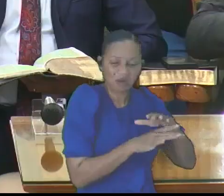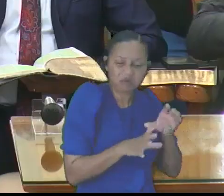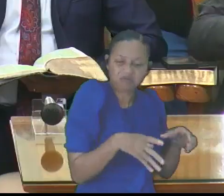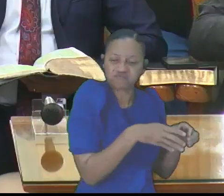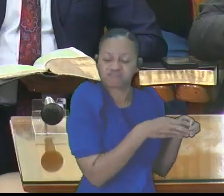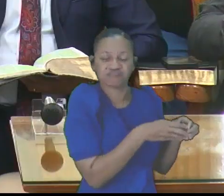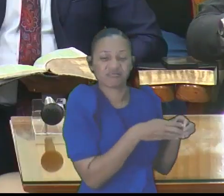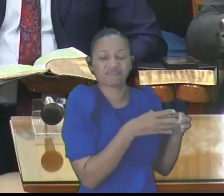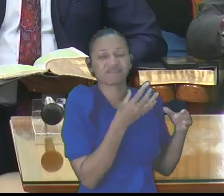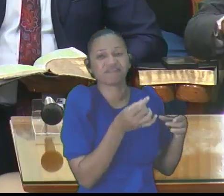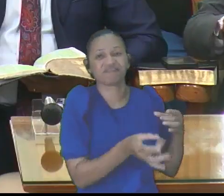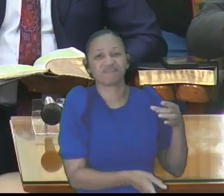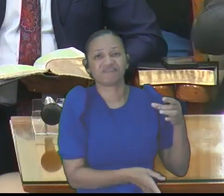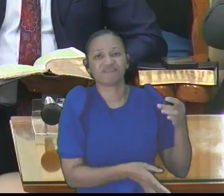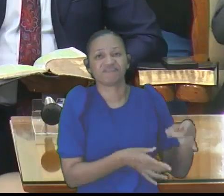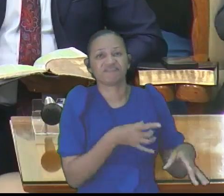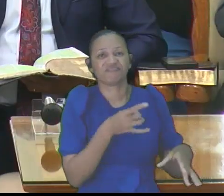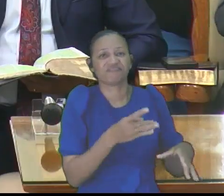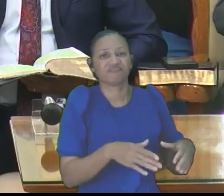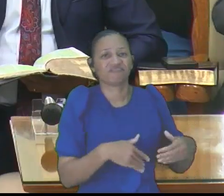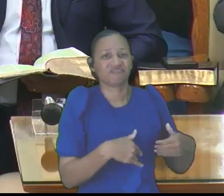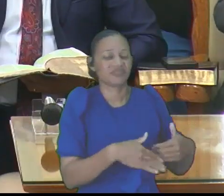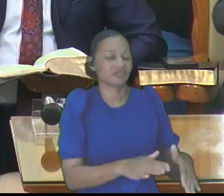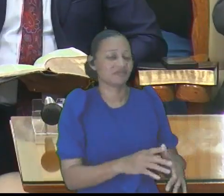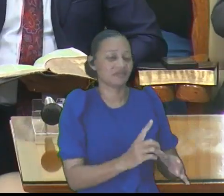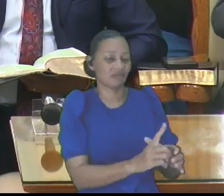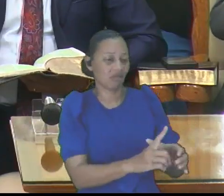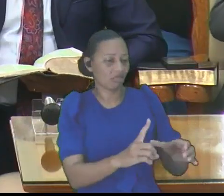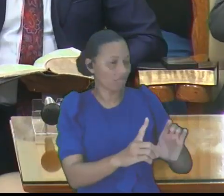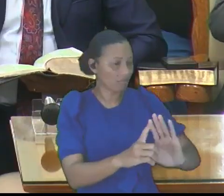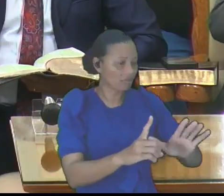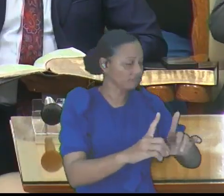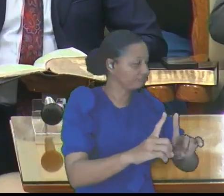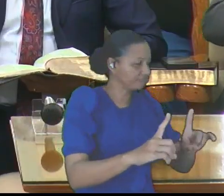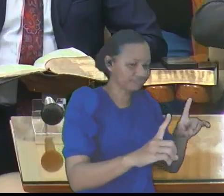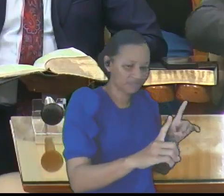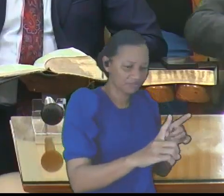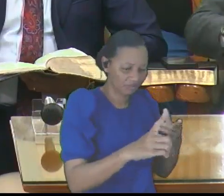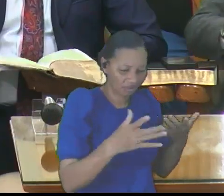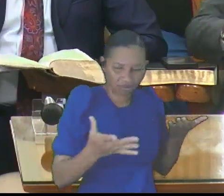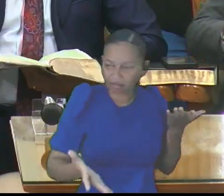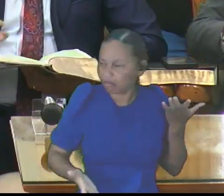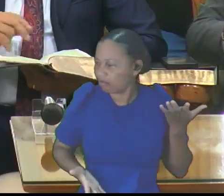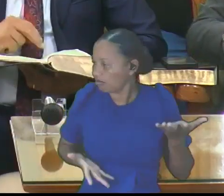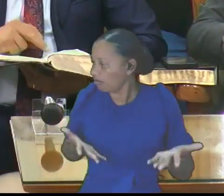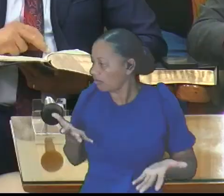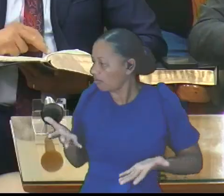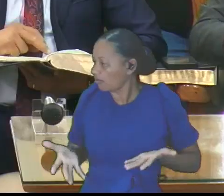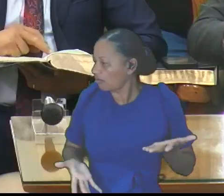depois deixam as pessoas sem igreja e sem nada.